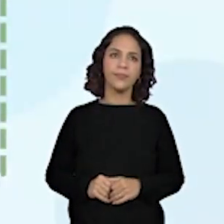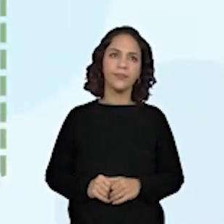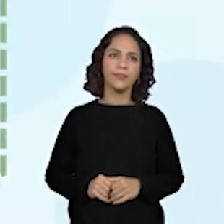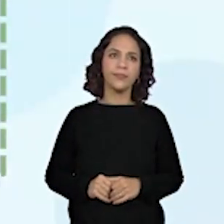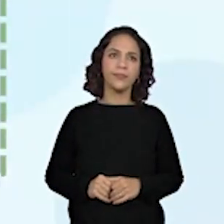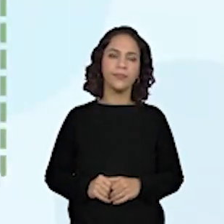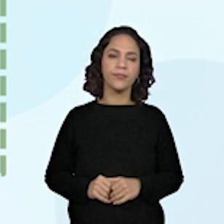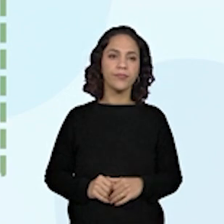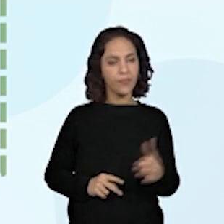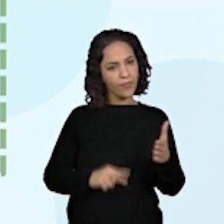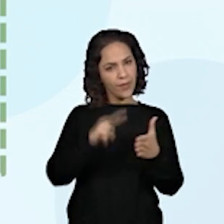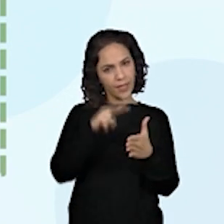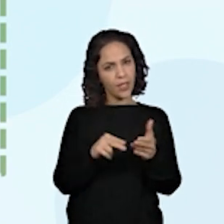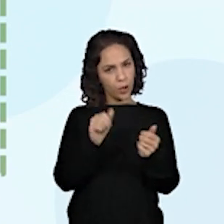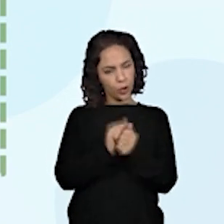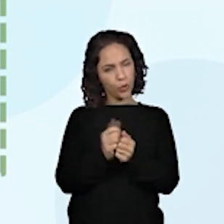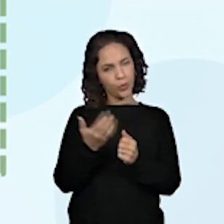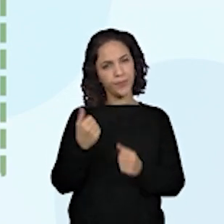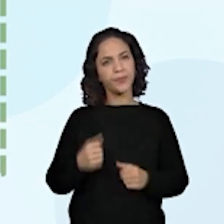Leiam comigo.